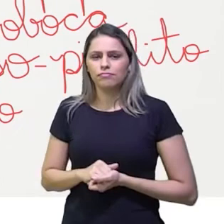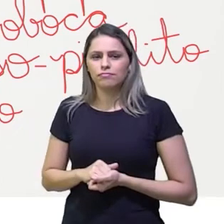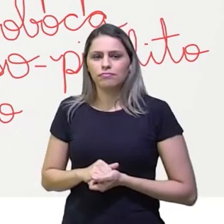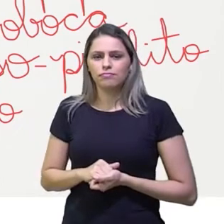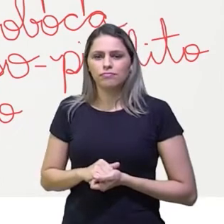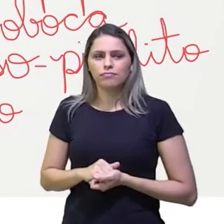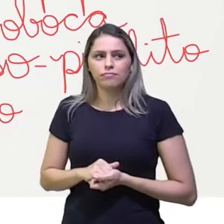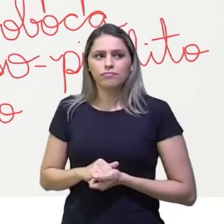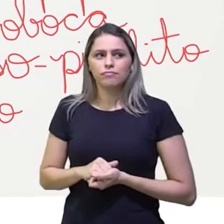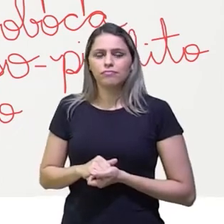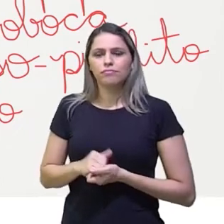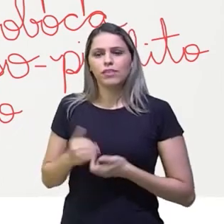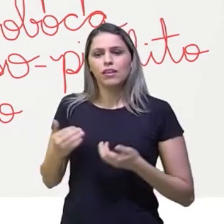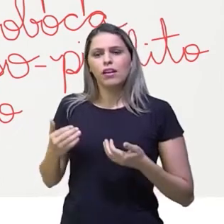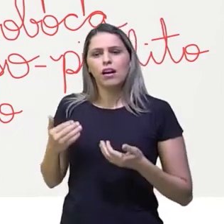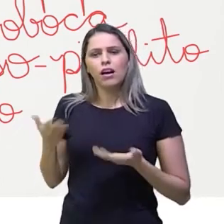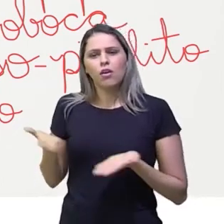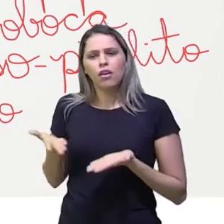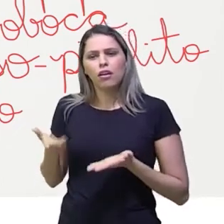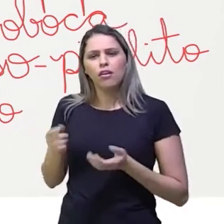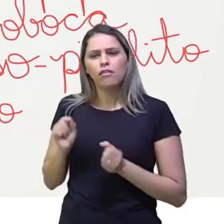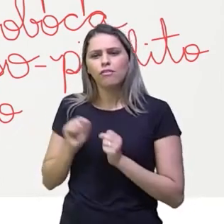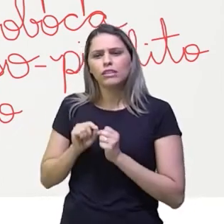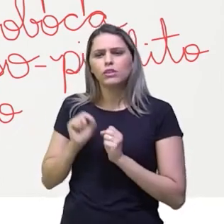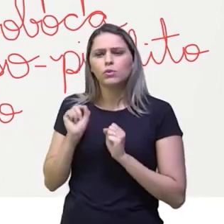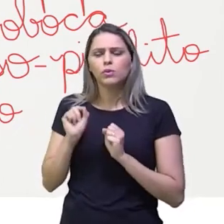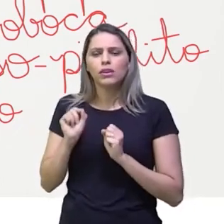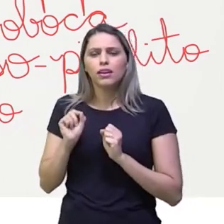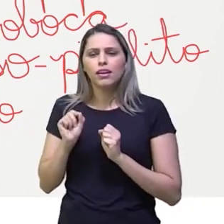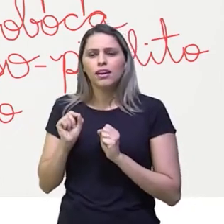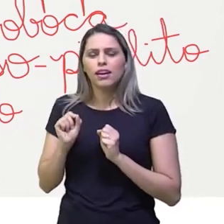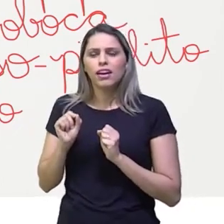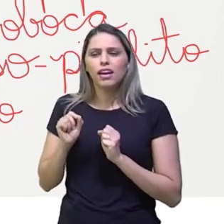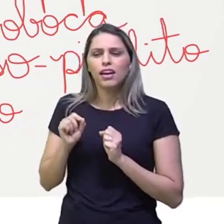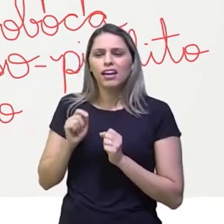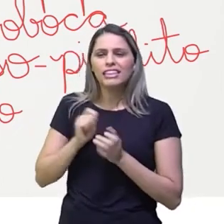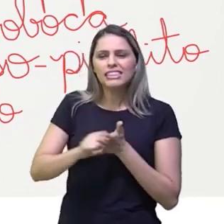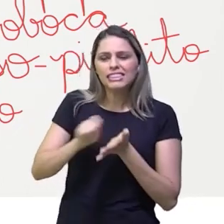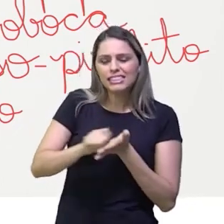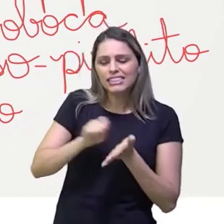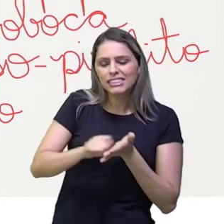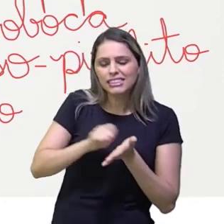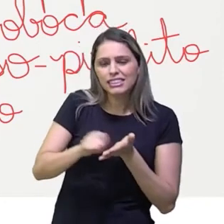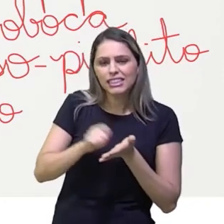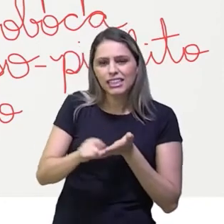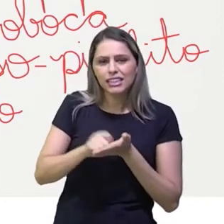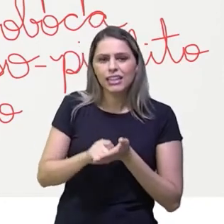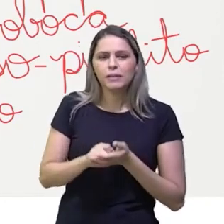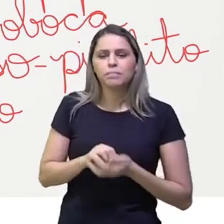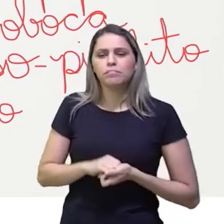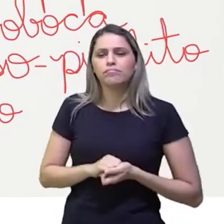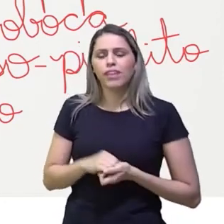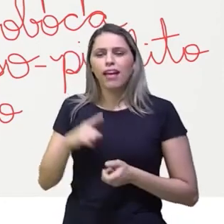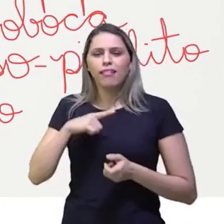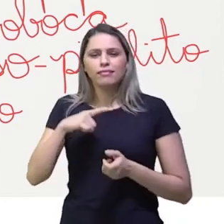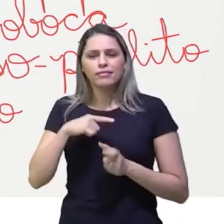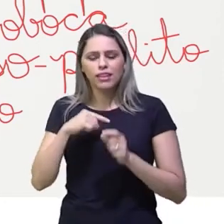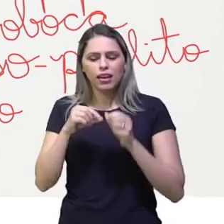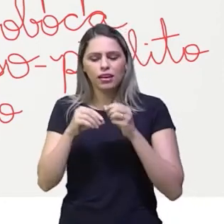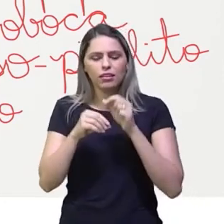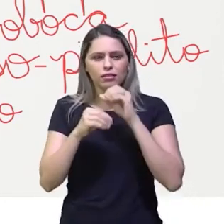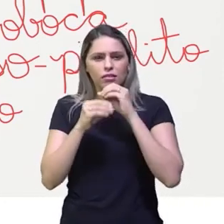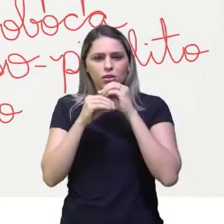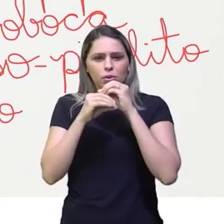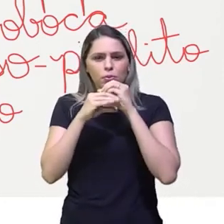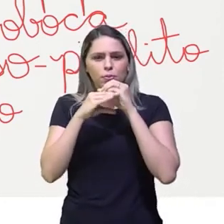Vamos fazer a nossa um ditadinho para ver se você pegou direitinho aquilo que você aprendeu hoje, tá?